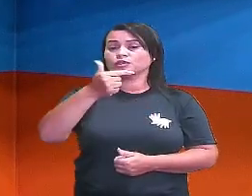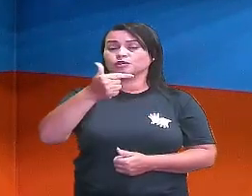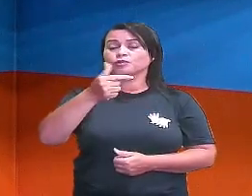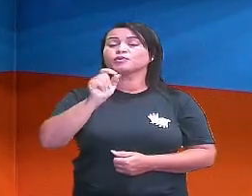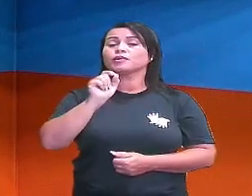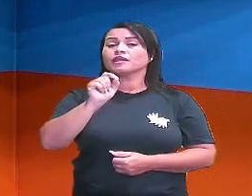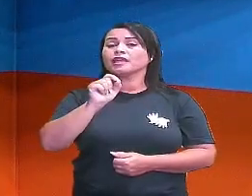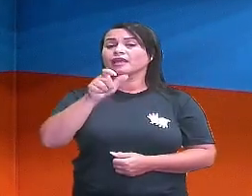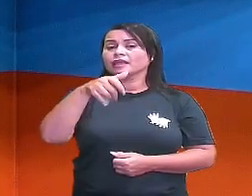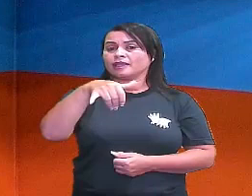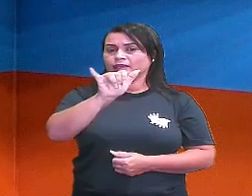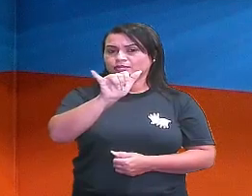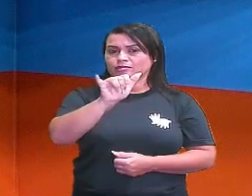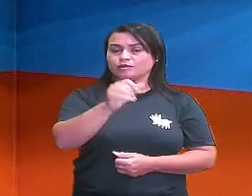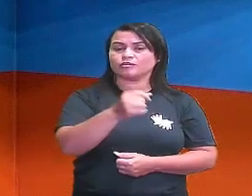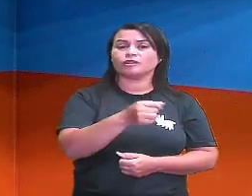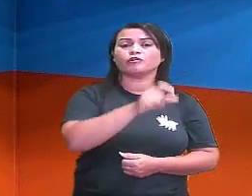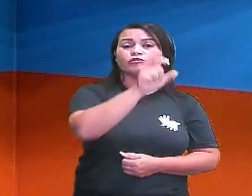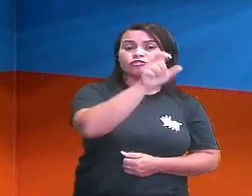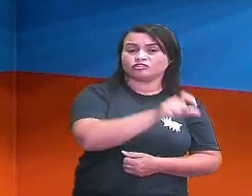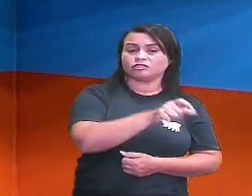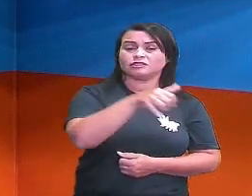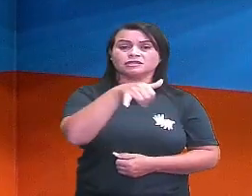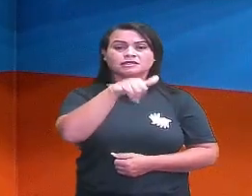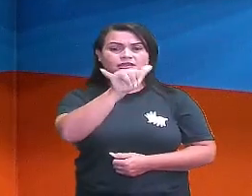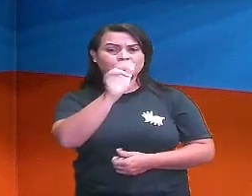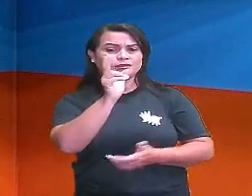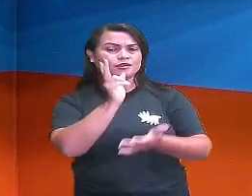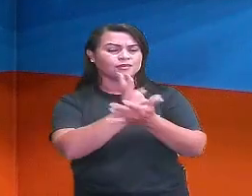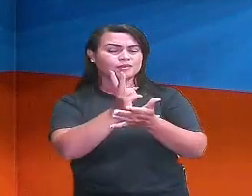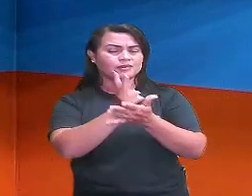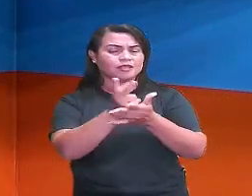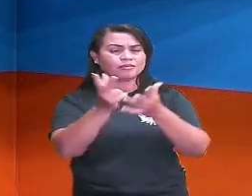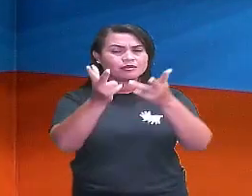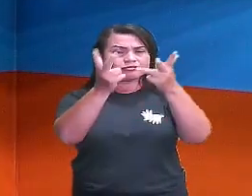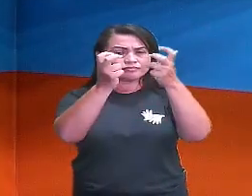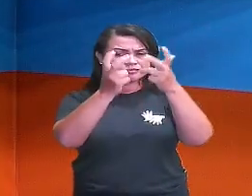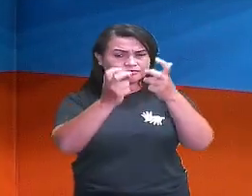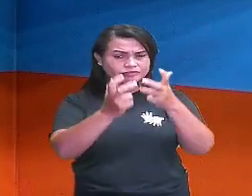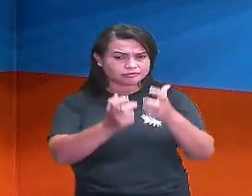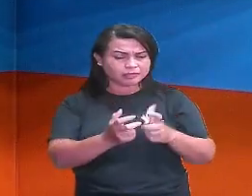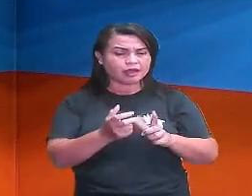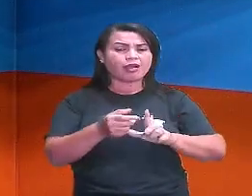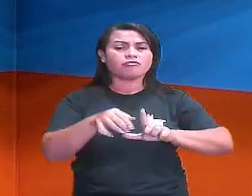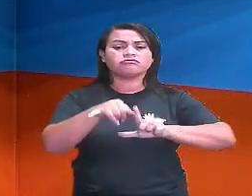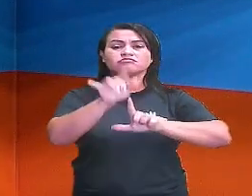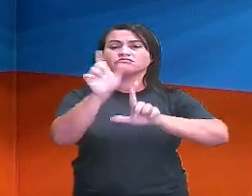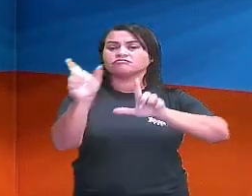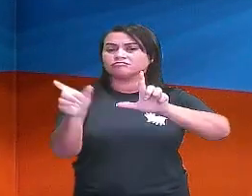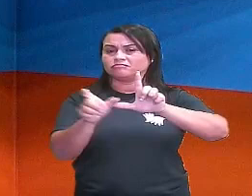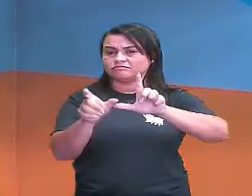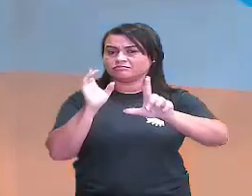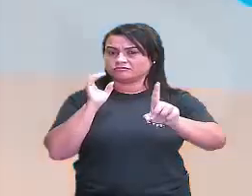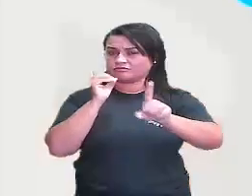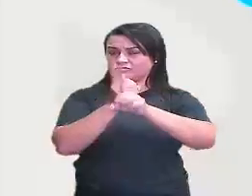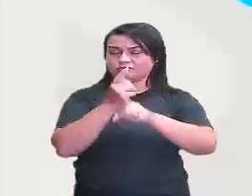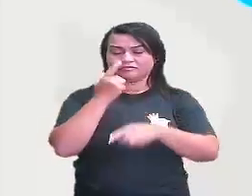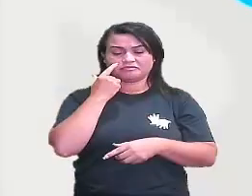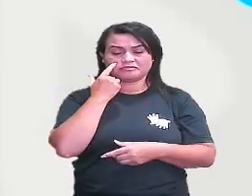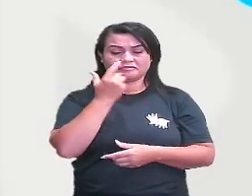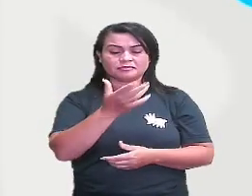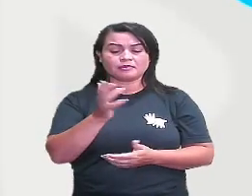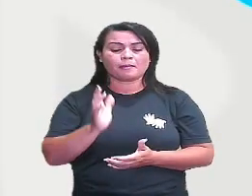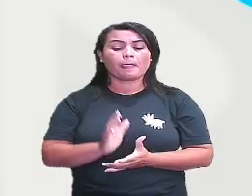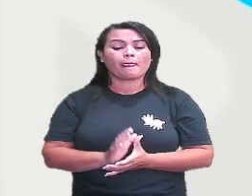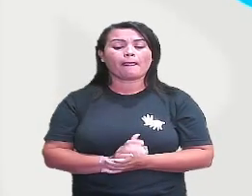isso? A gente já entendeu? Então vai ficar fácil para a gente identificar lá no plano cartesiano, não vai? Então vamos lá.